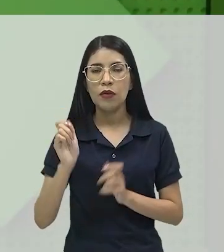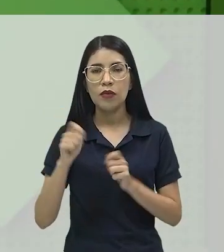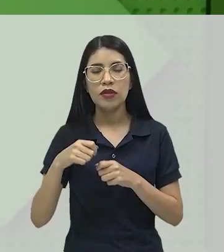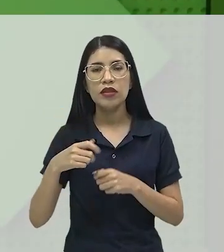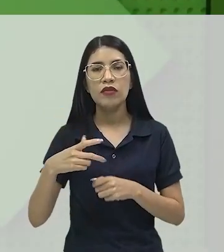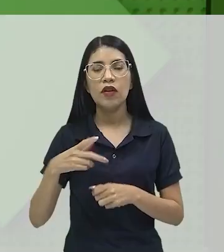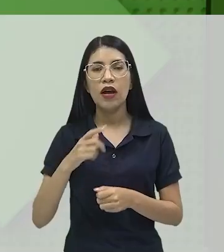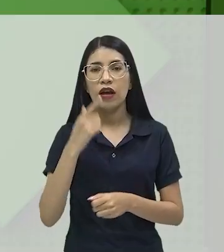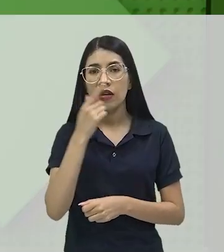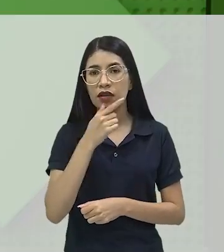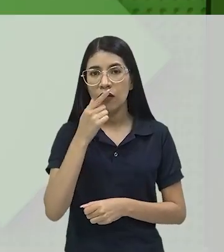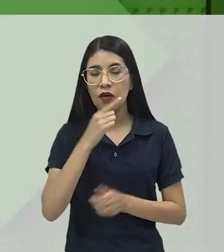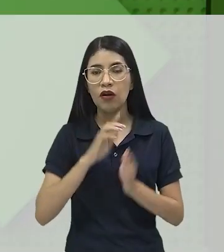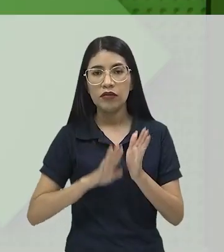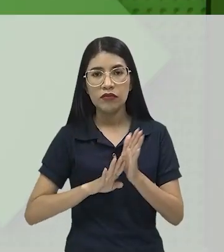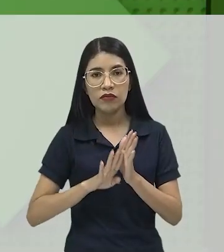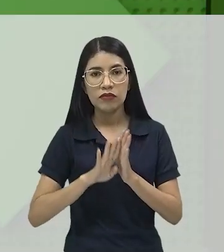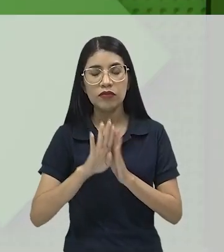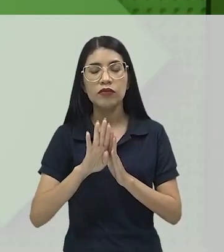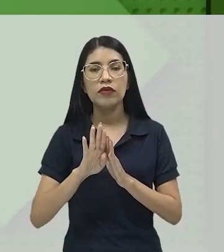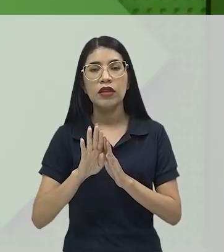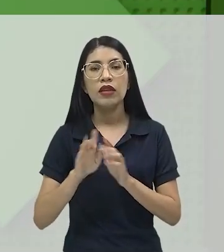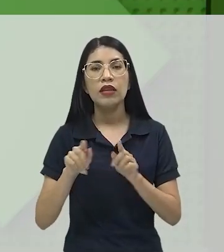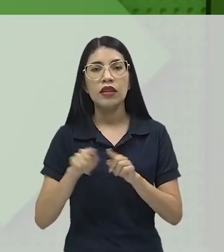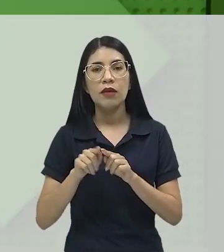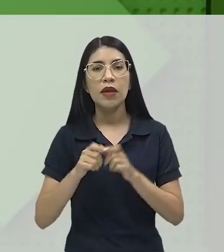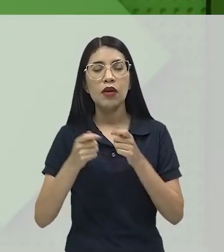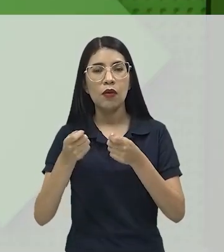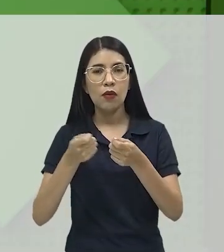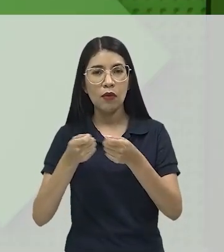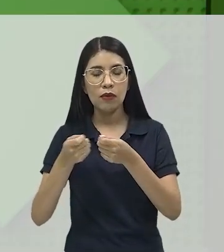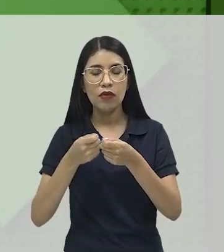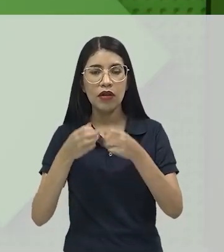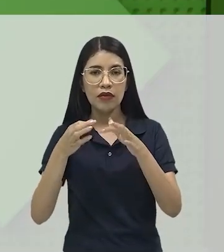essa glicose e mantenha o nível de glicose